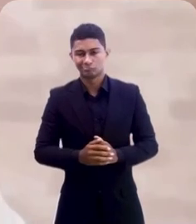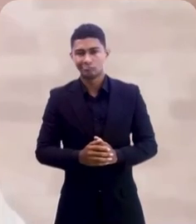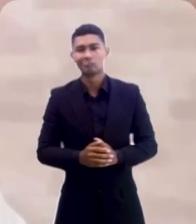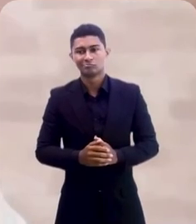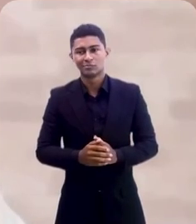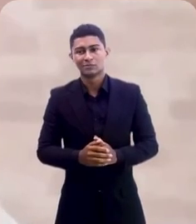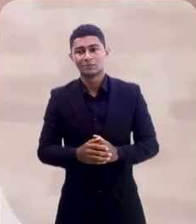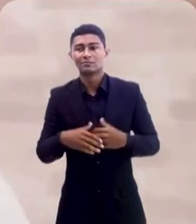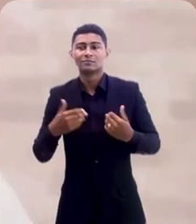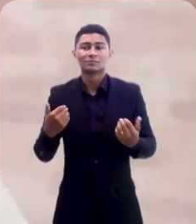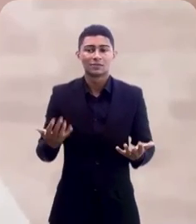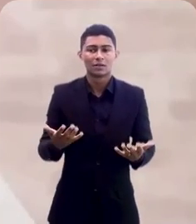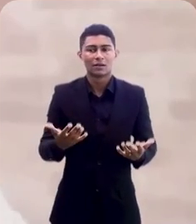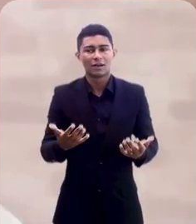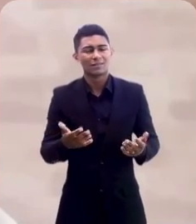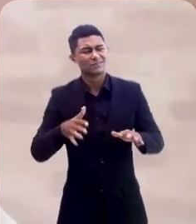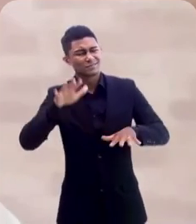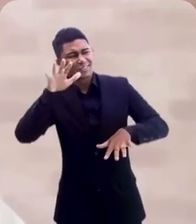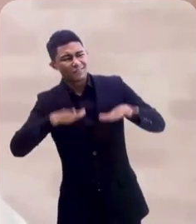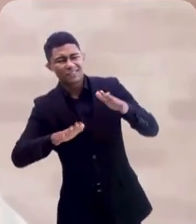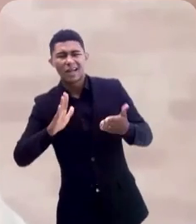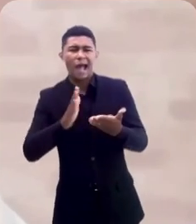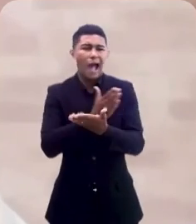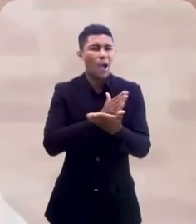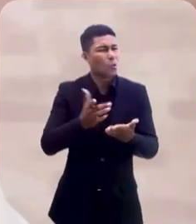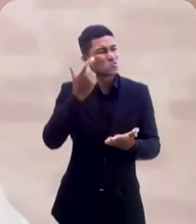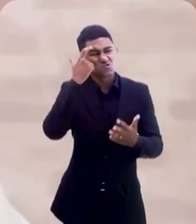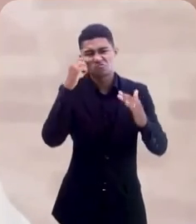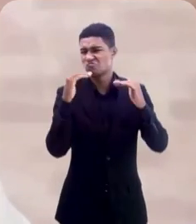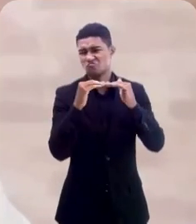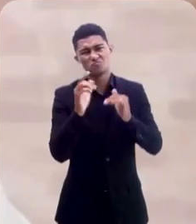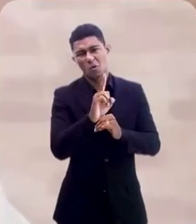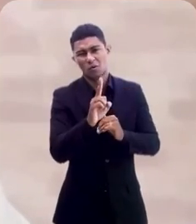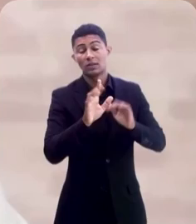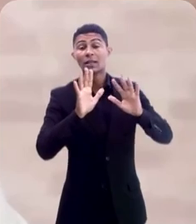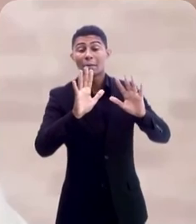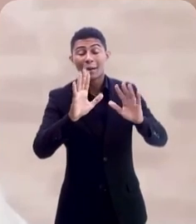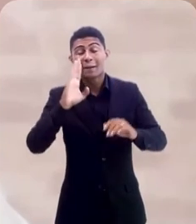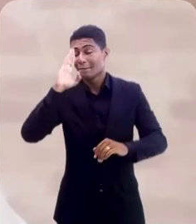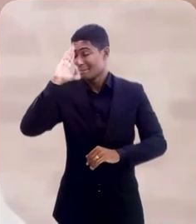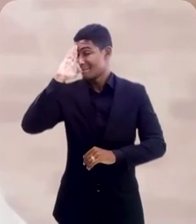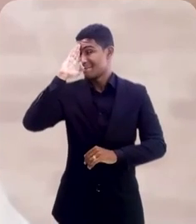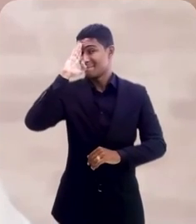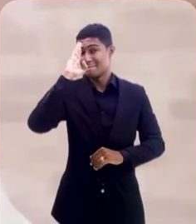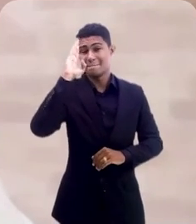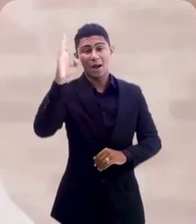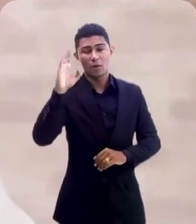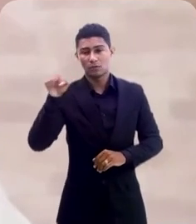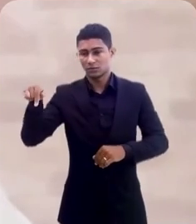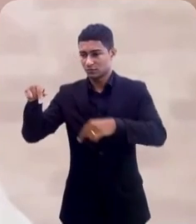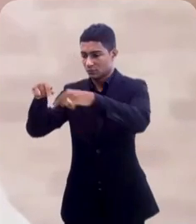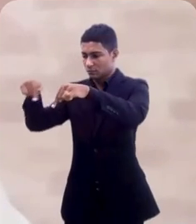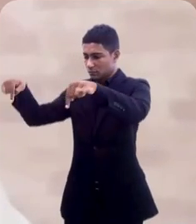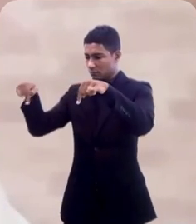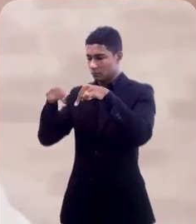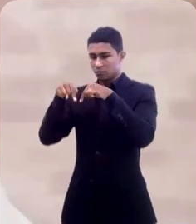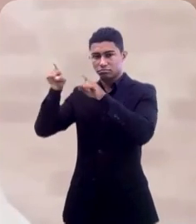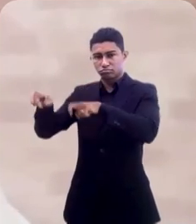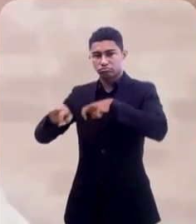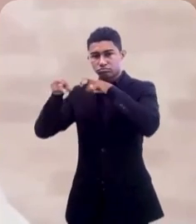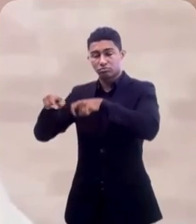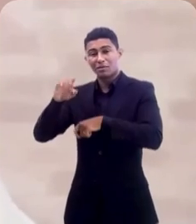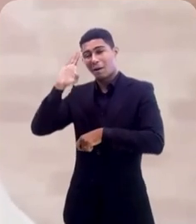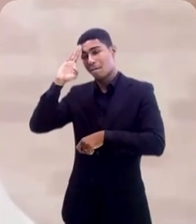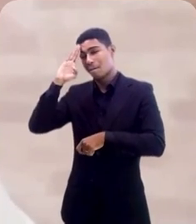admitindo que um ou outro técnico discorde, o principal insumo de uma propriedade